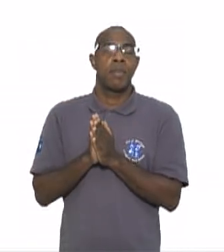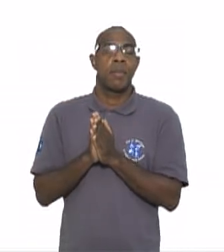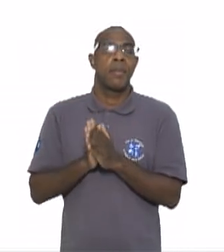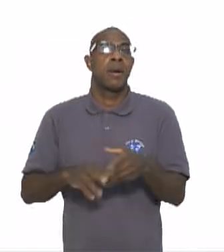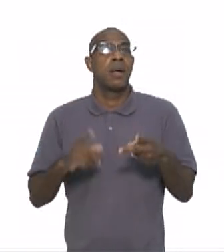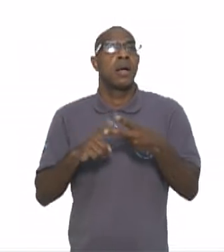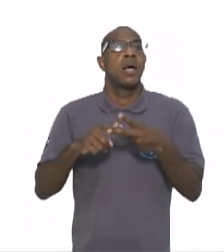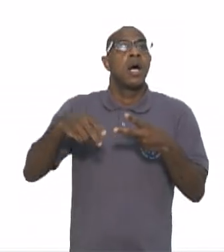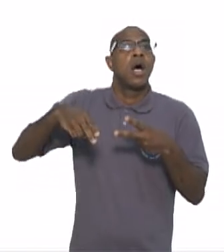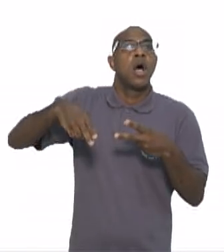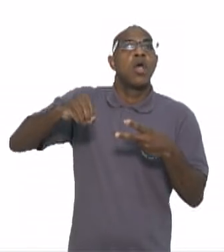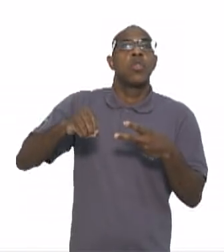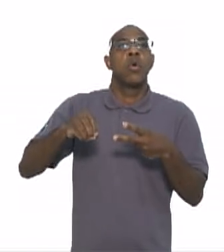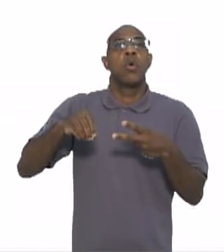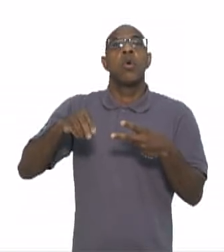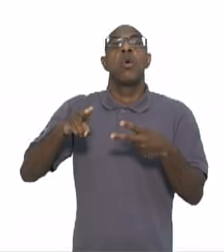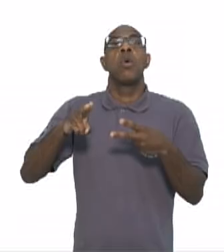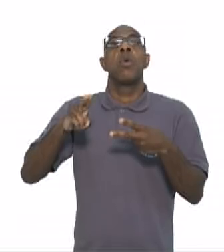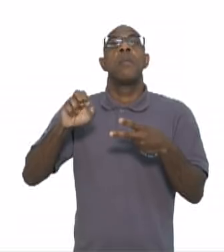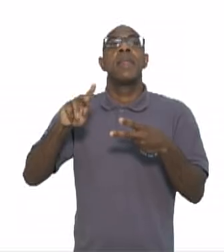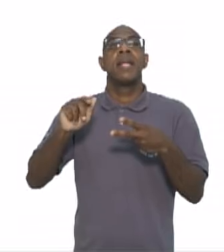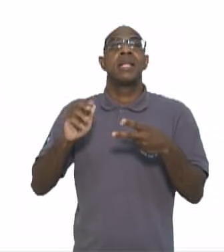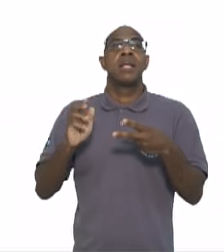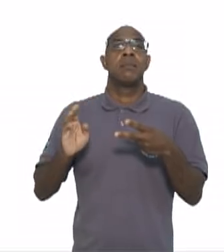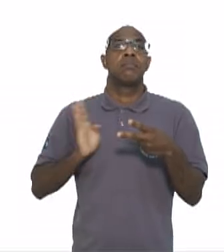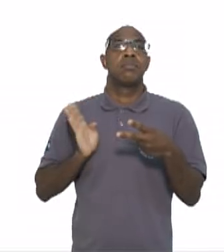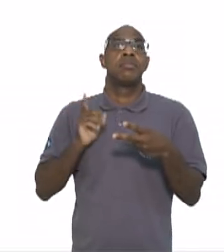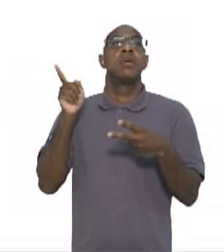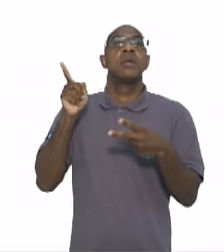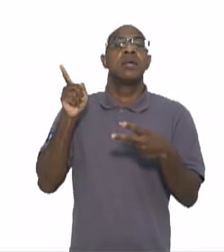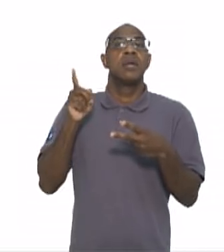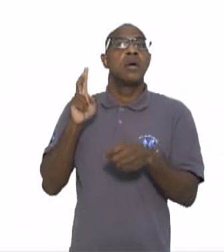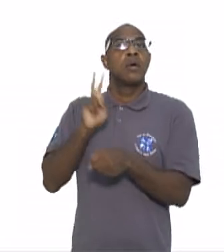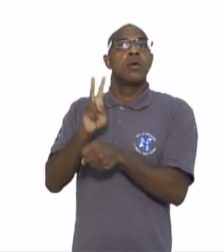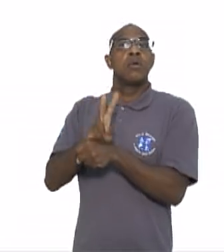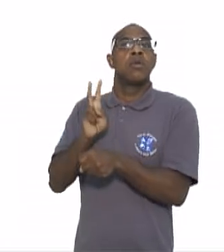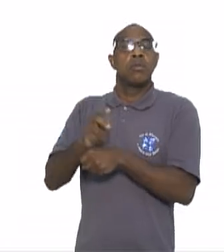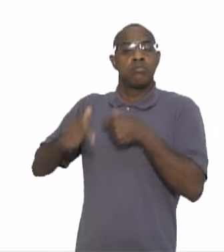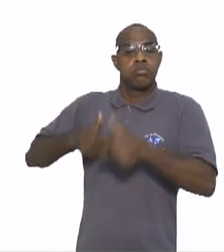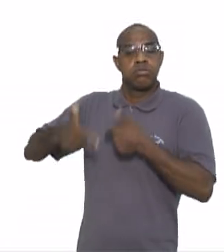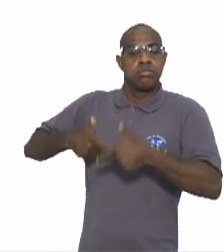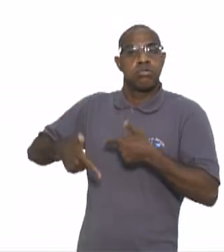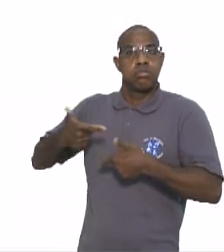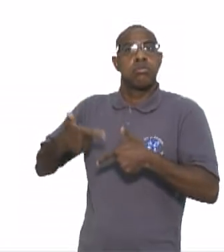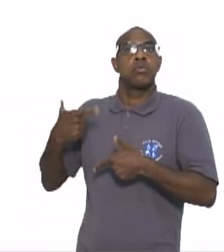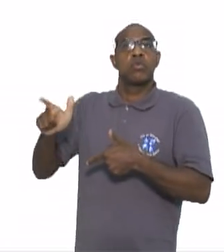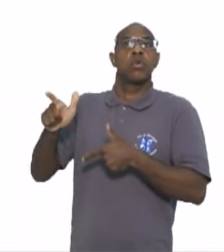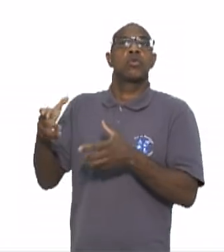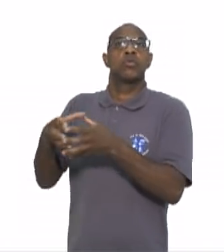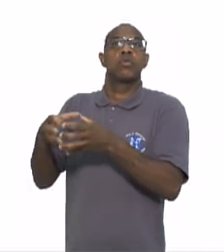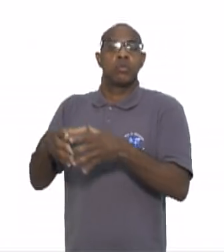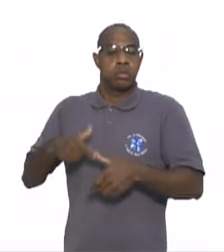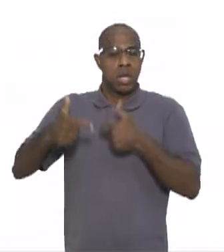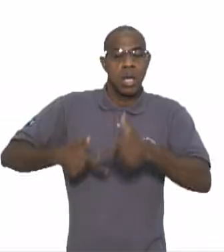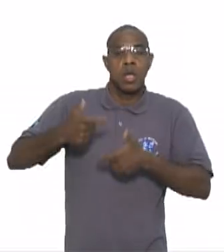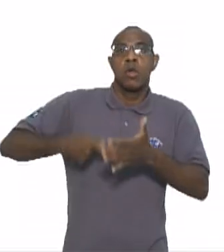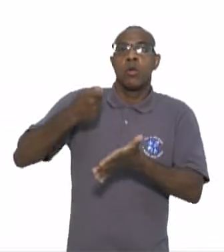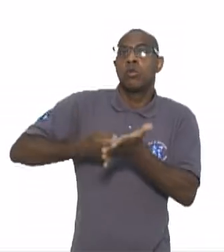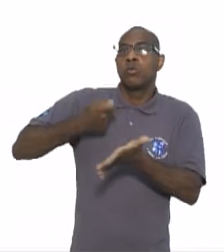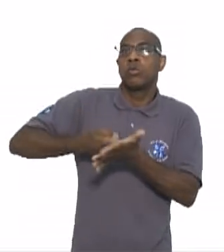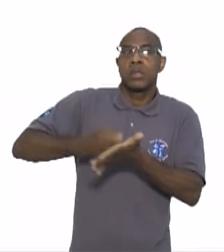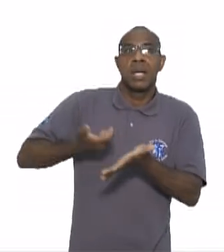os belatores, com a função de lutar pela defesa dos outros grupos. Os camponeses, o restante da população, que são